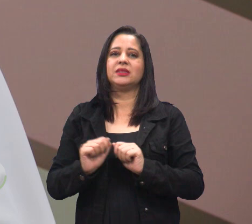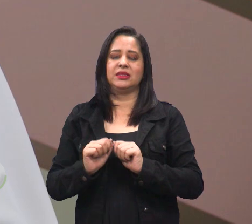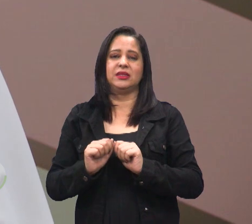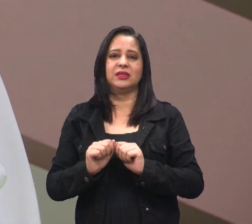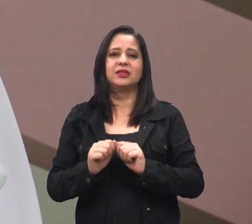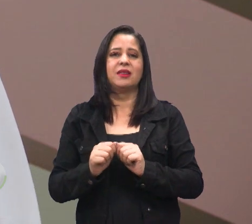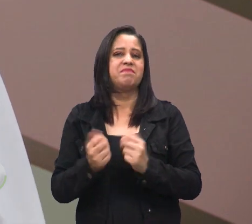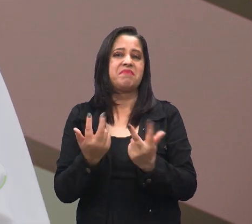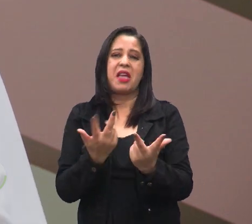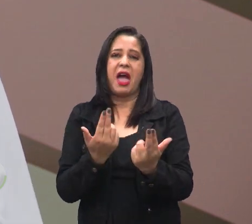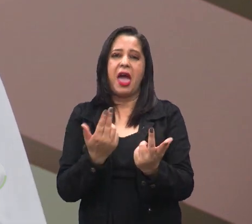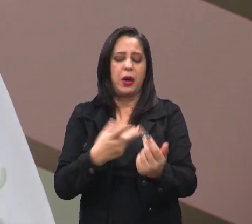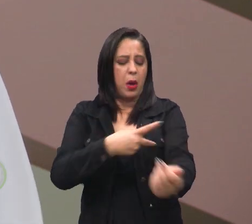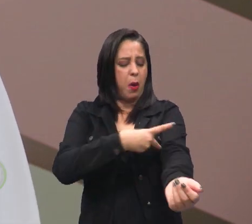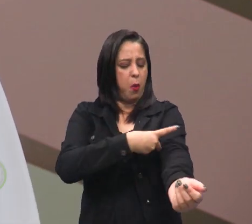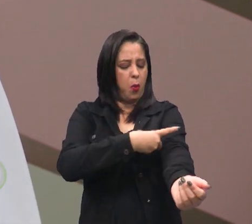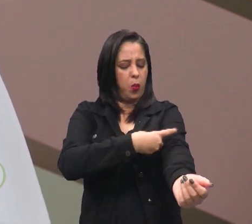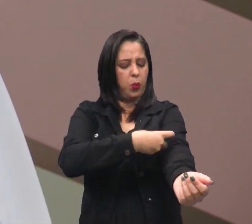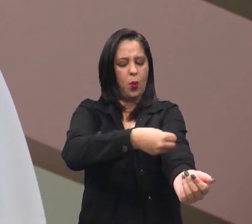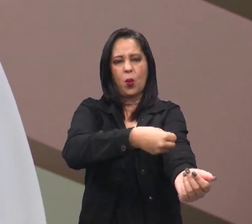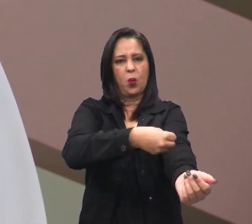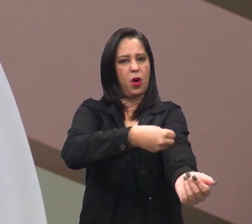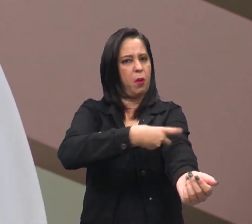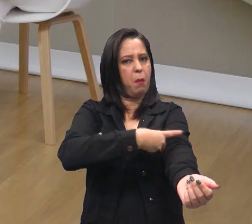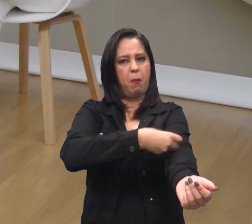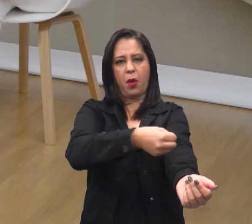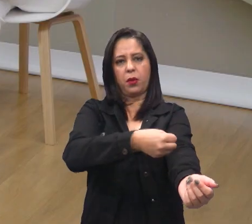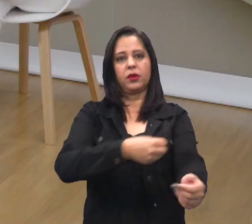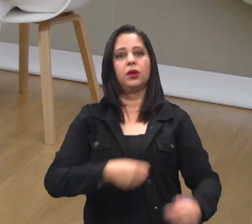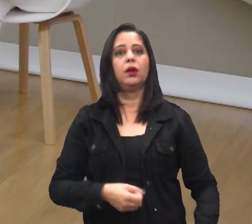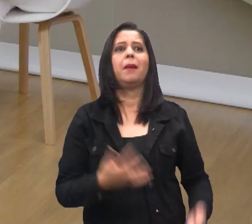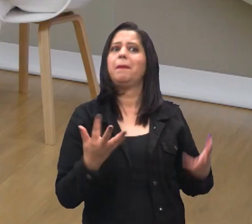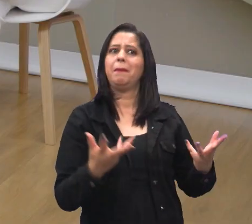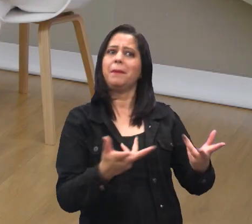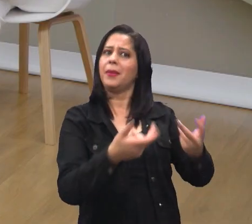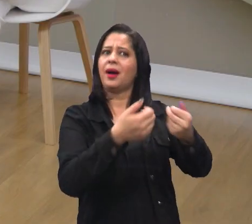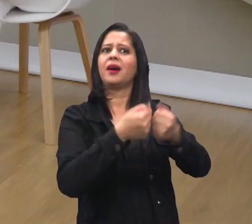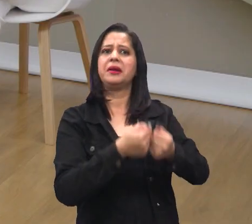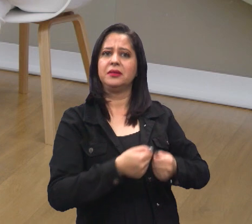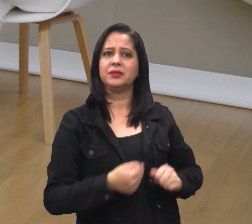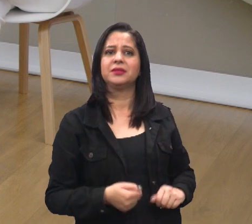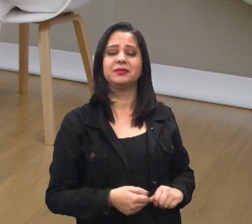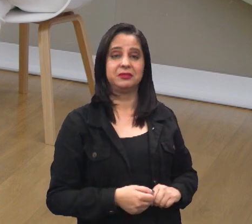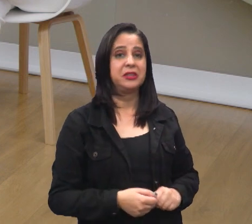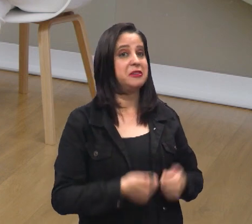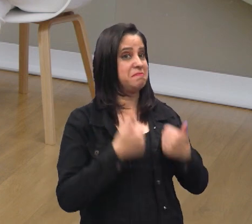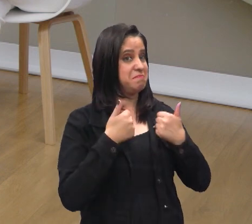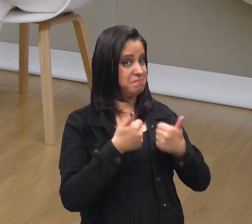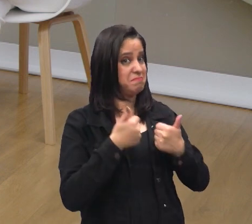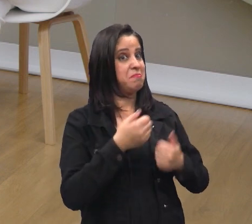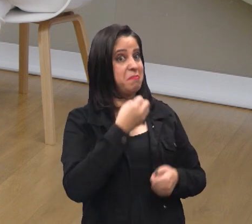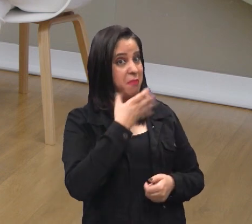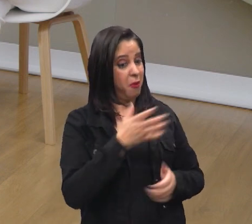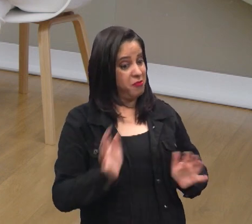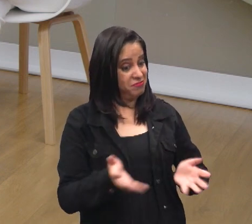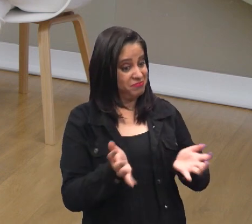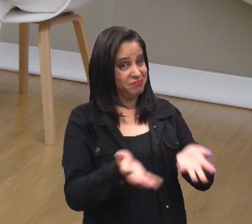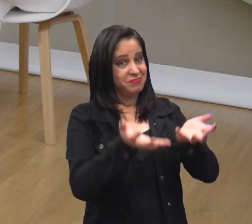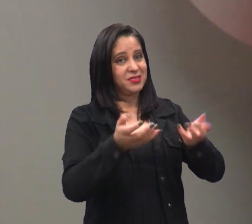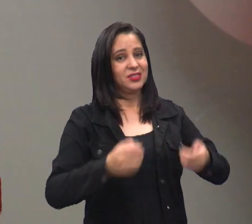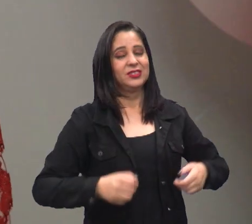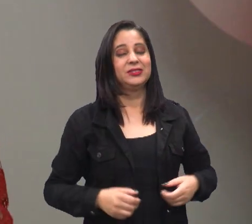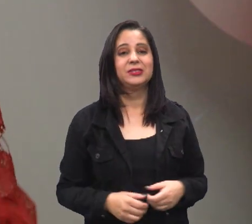medula óssea é feita por sangue, pelo braço. Ai, que maravilha, que notícia boa aí, ó. Belo incentivo para quem está em casa assistindo a